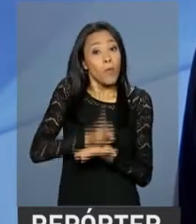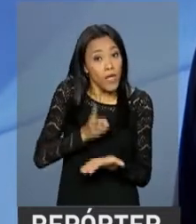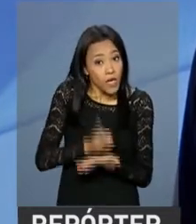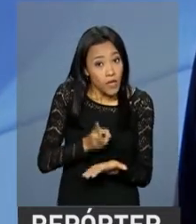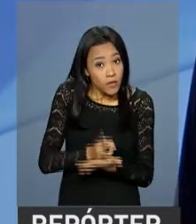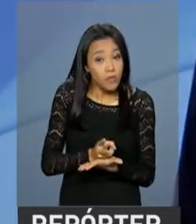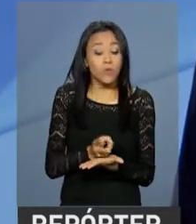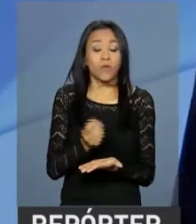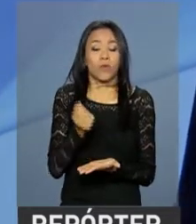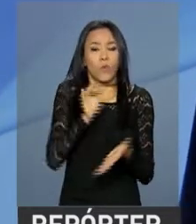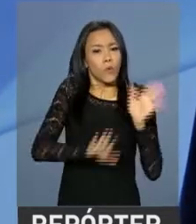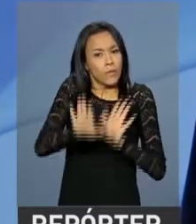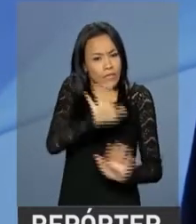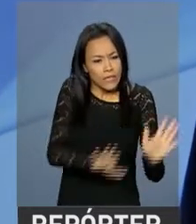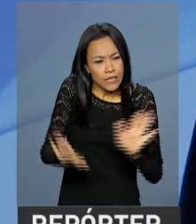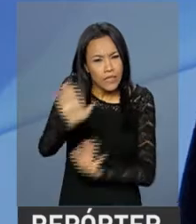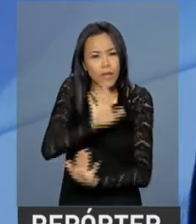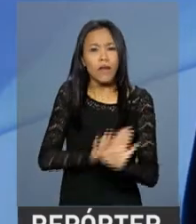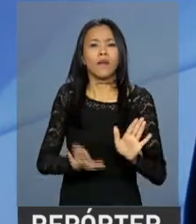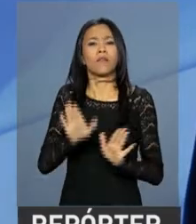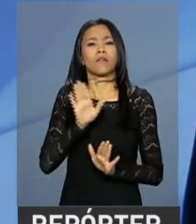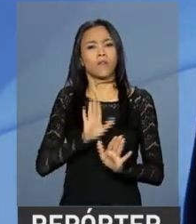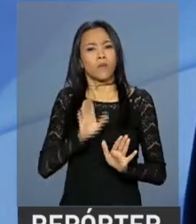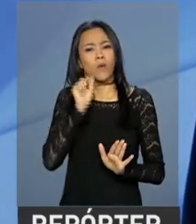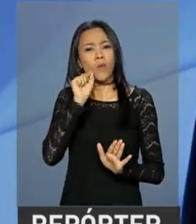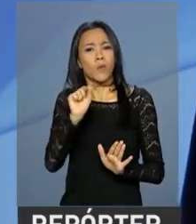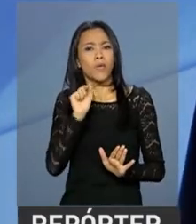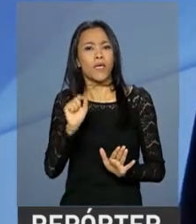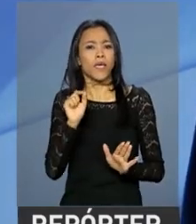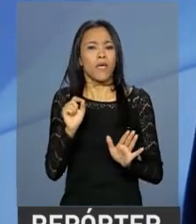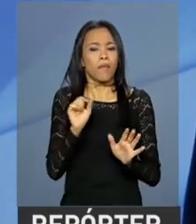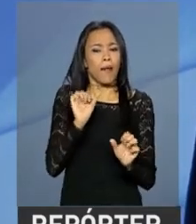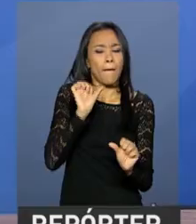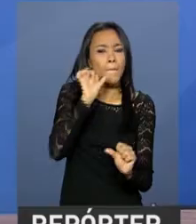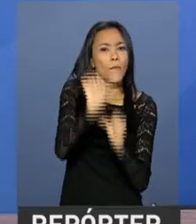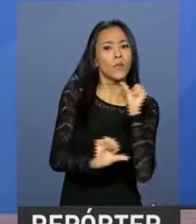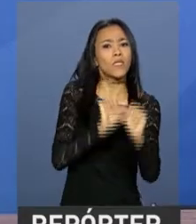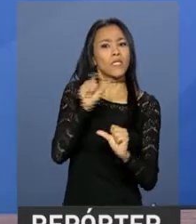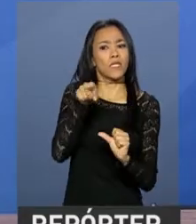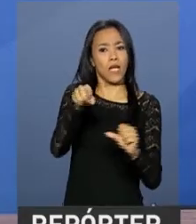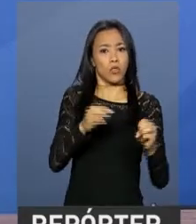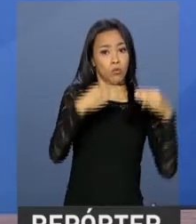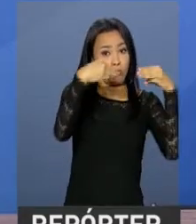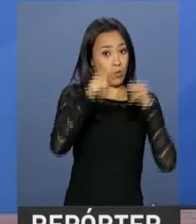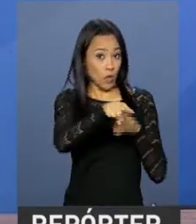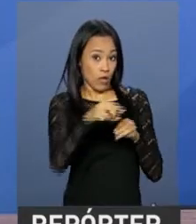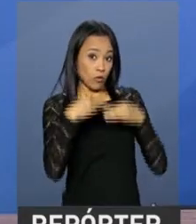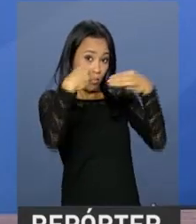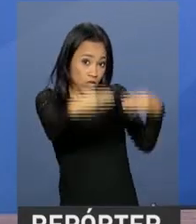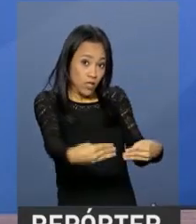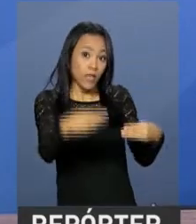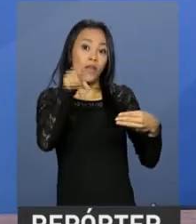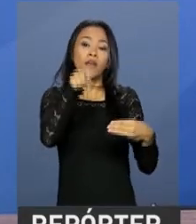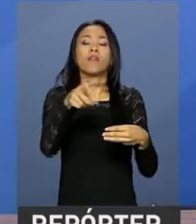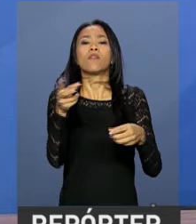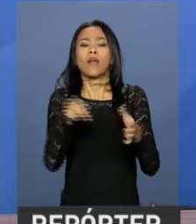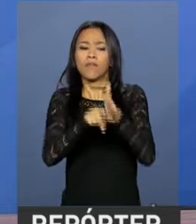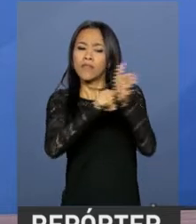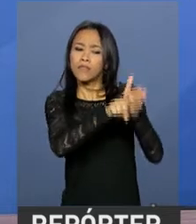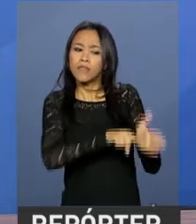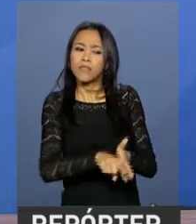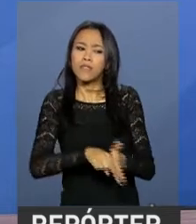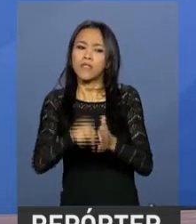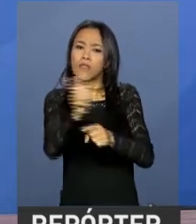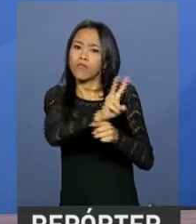serenidade adotados para realizar mudanças no ministério da transparência fiscalização e controladoria geral da união